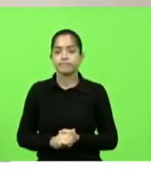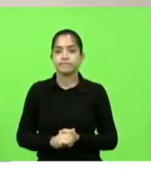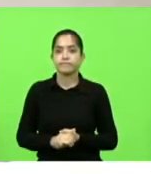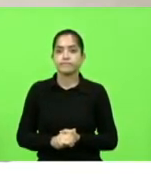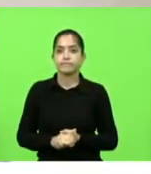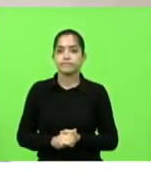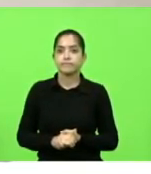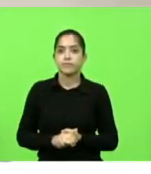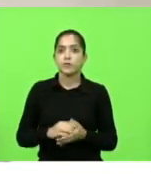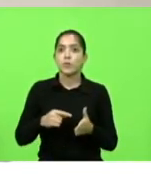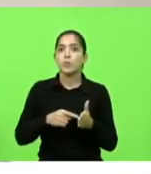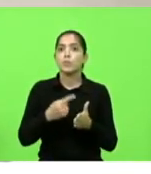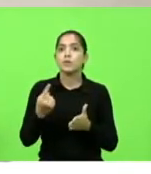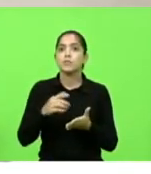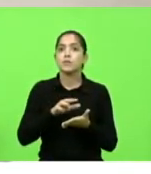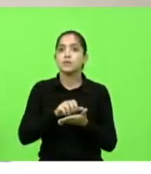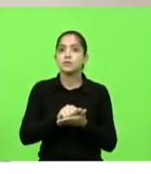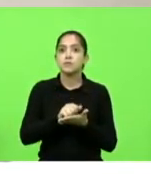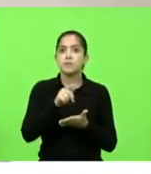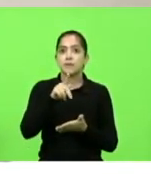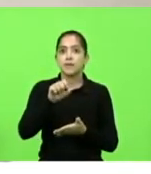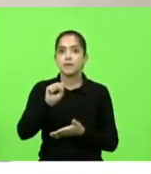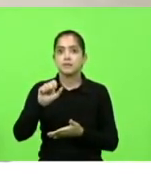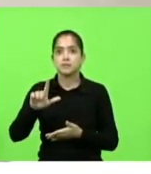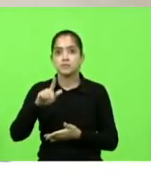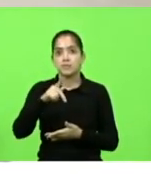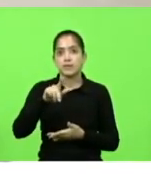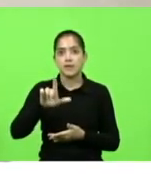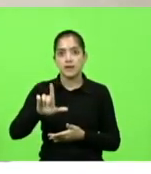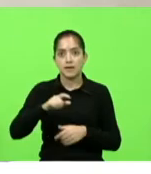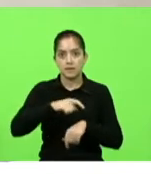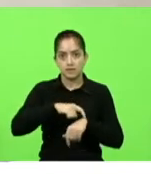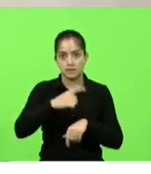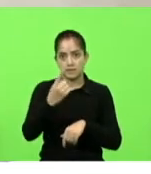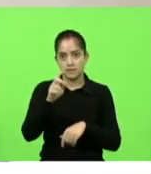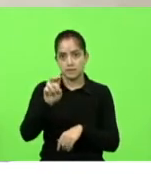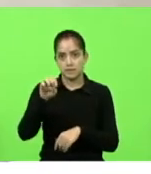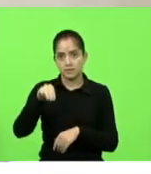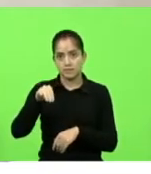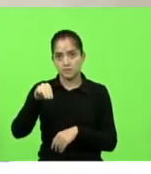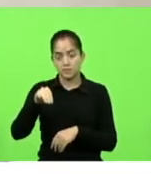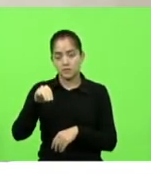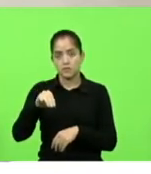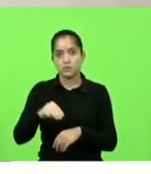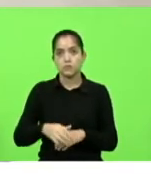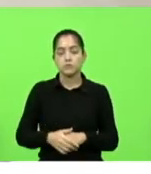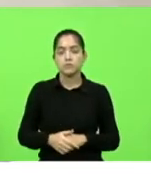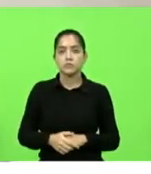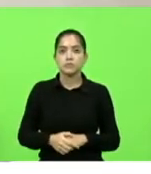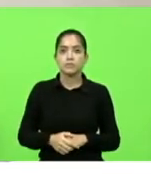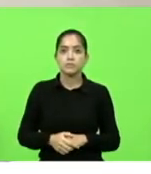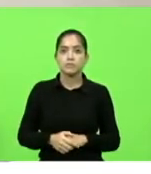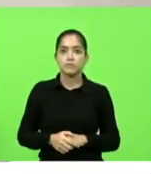Primeiro bloco do dia, PSL, PL, por 15 minutos. Alguém fará o uso da palavra?